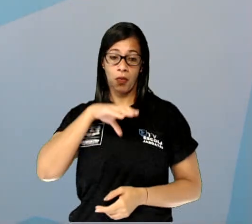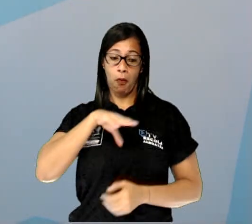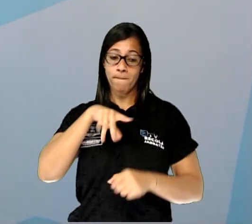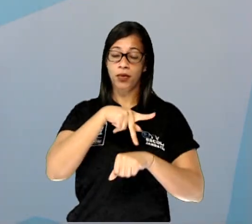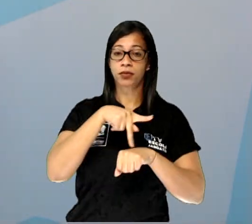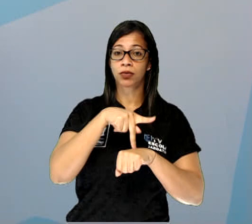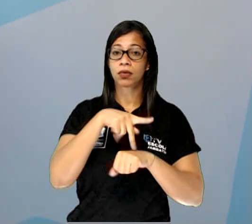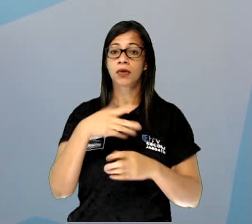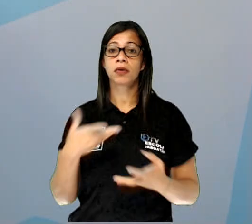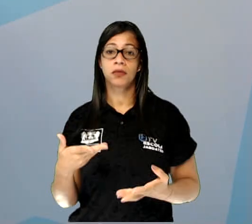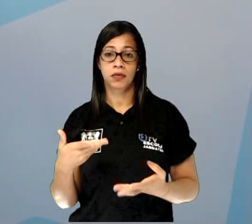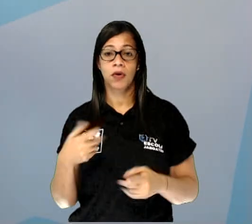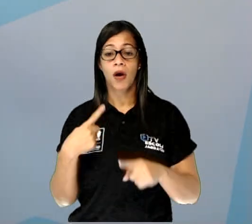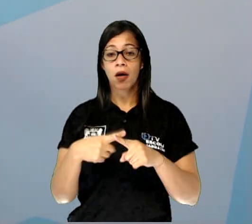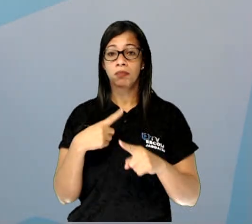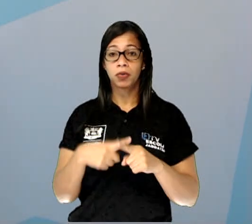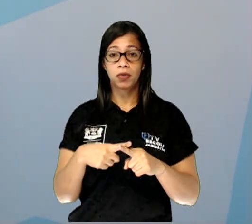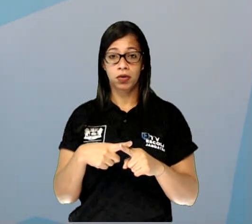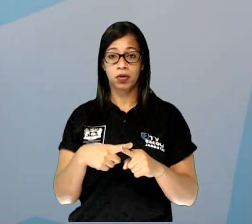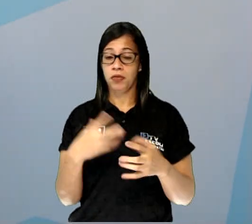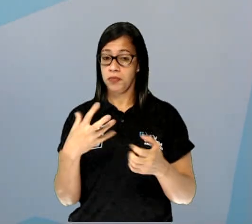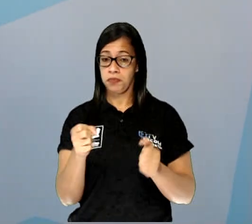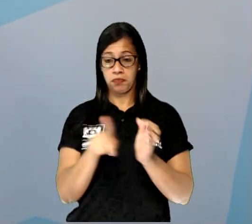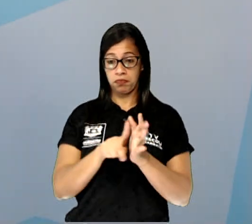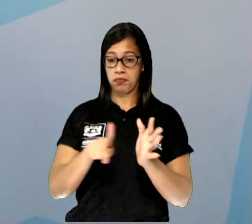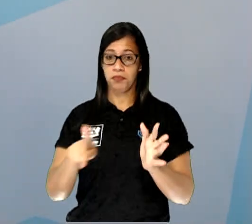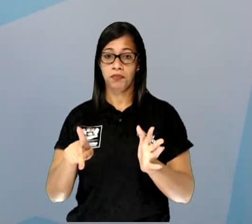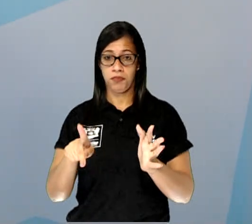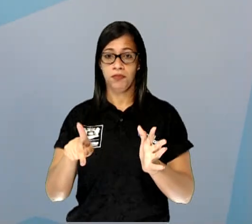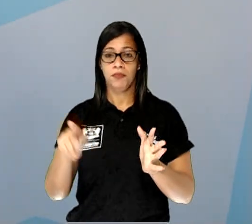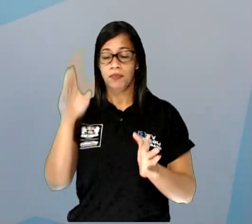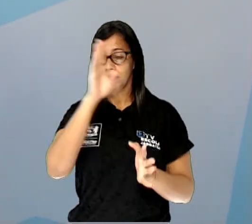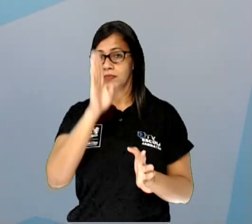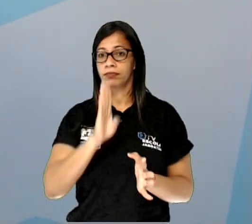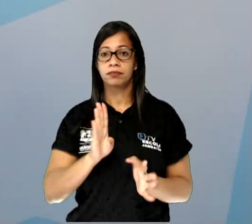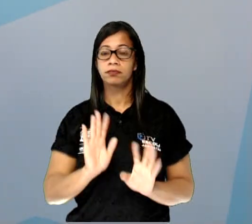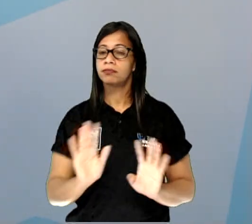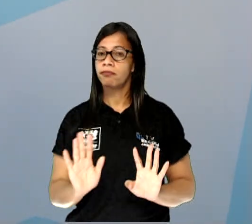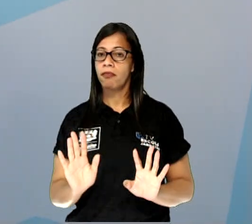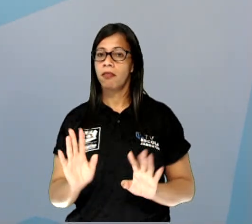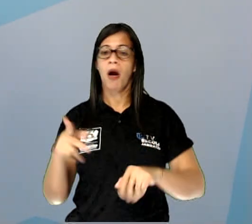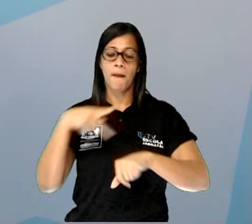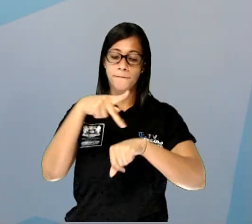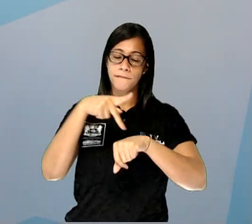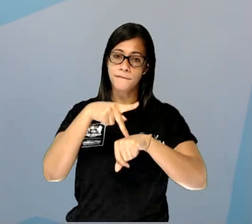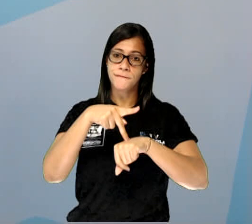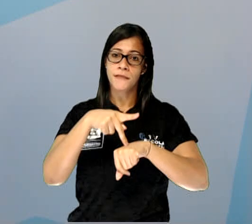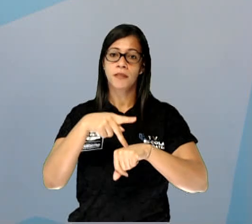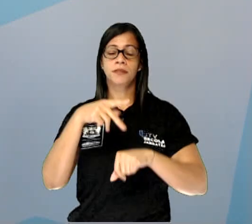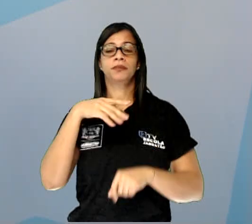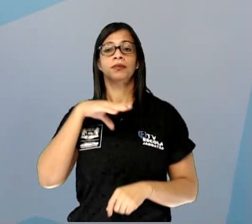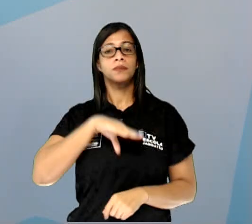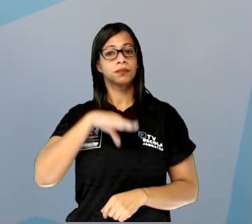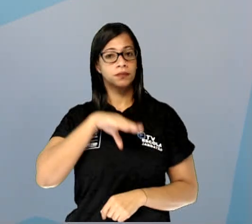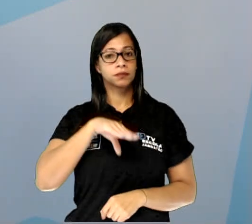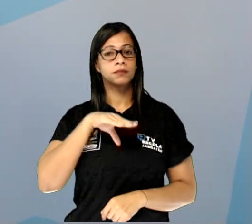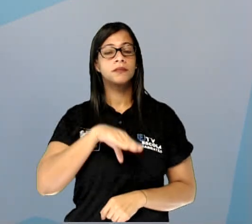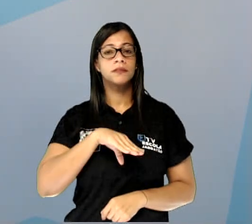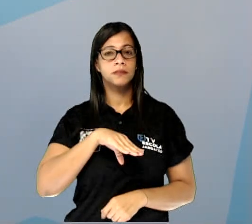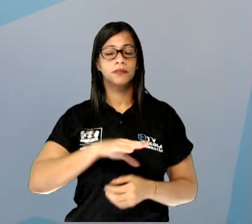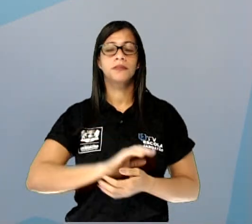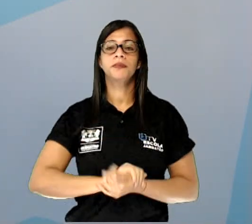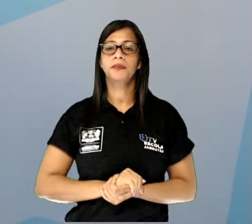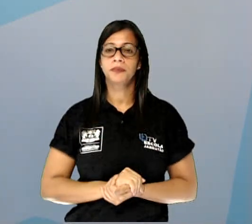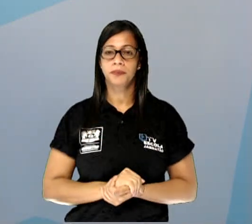ainda brasileiros, nem outro povo senão português também. Tá? Pela língua, pela religião e agora devotados